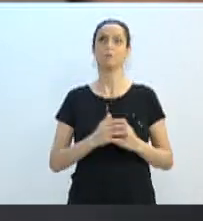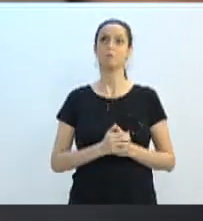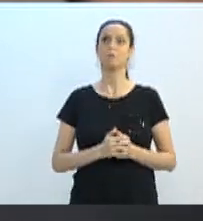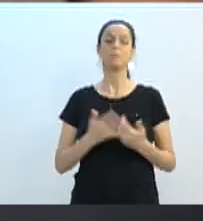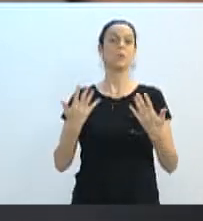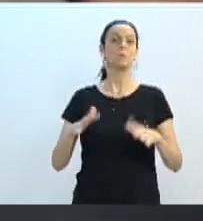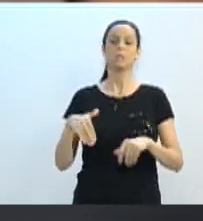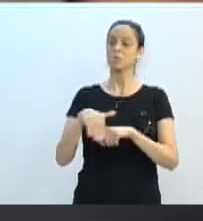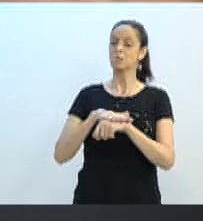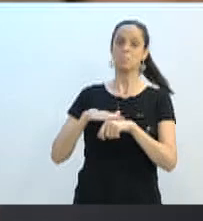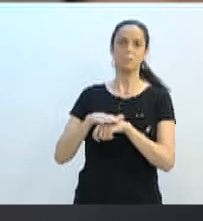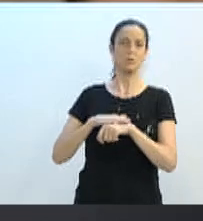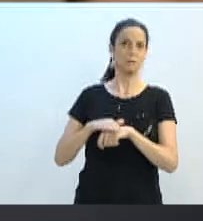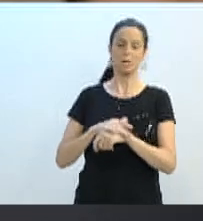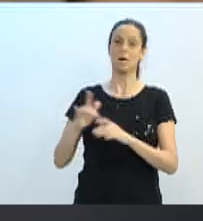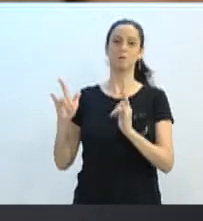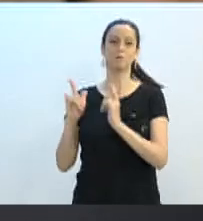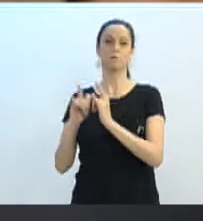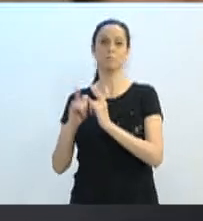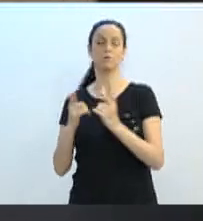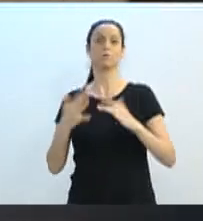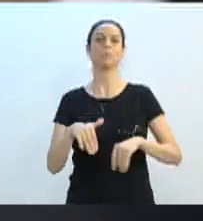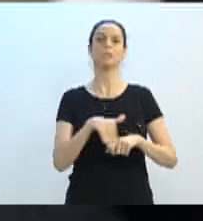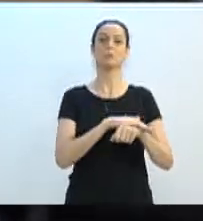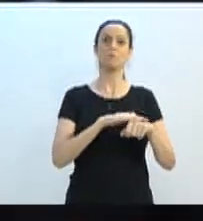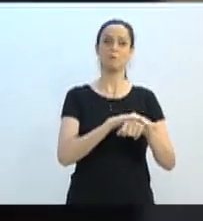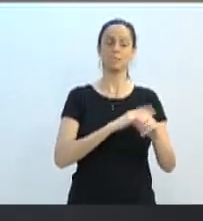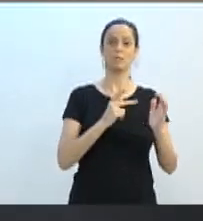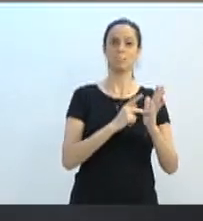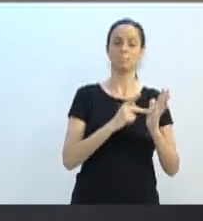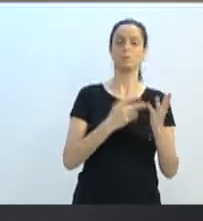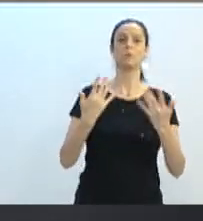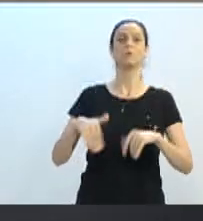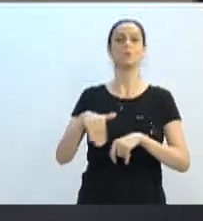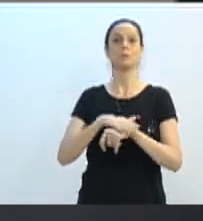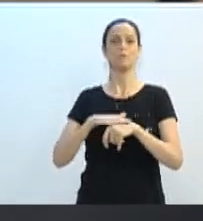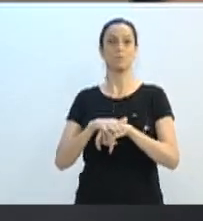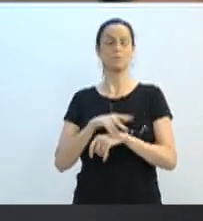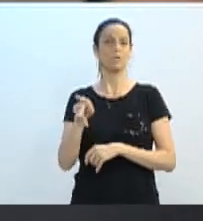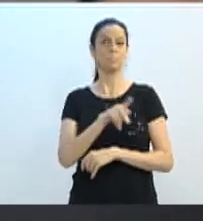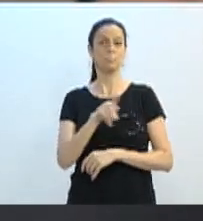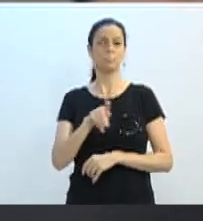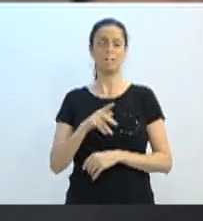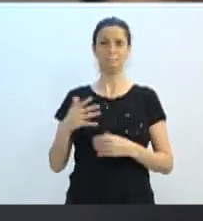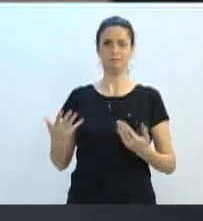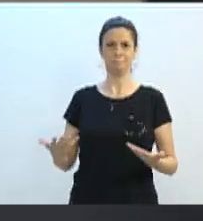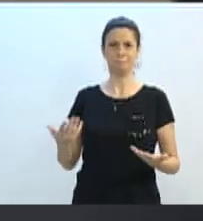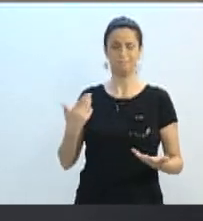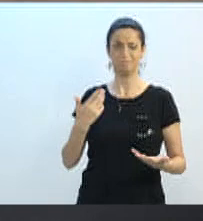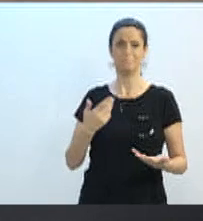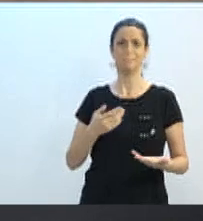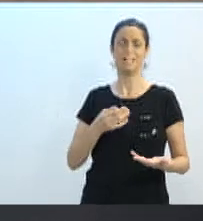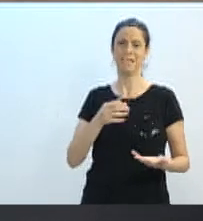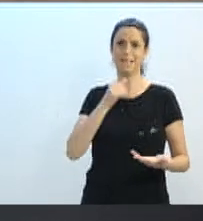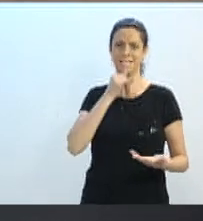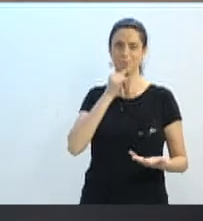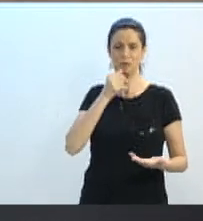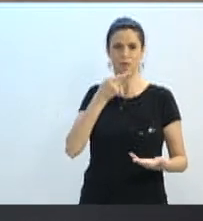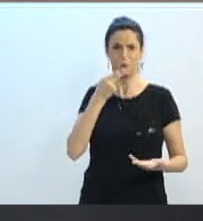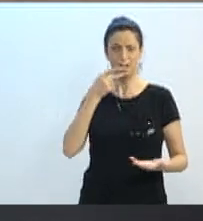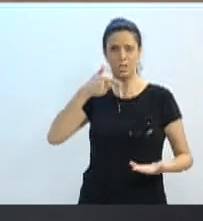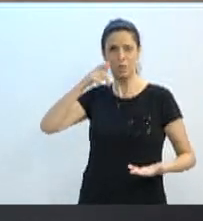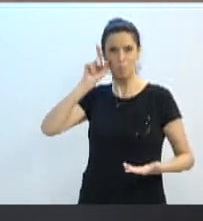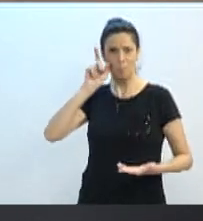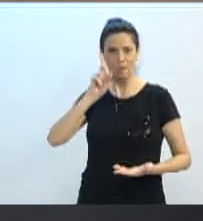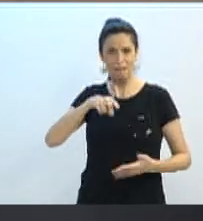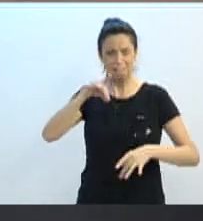não quis falar com o ISBLU, não quis falar com o sindicato, não quis falar com quem estivesse aqui. Chamar a audiência pública de ontem de teatro do PT é lamentável. Não